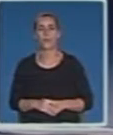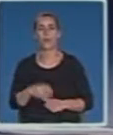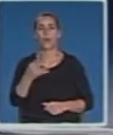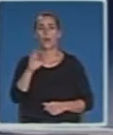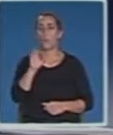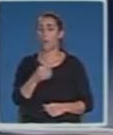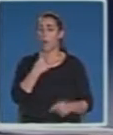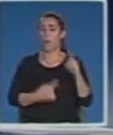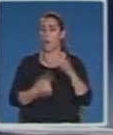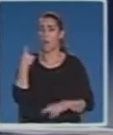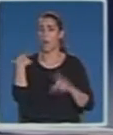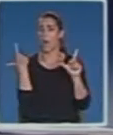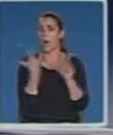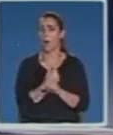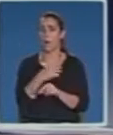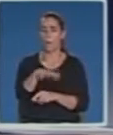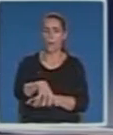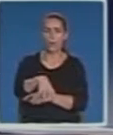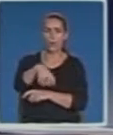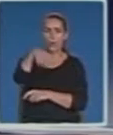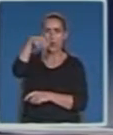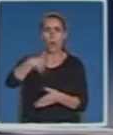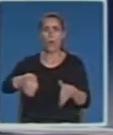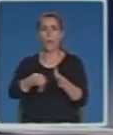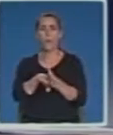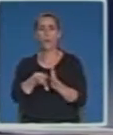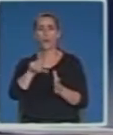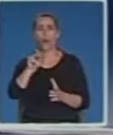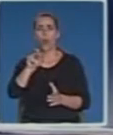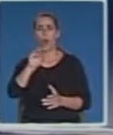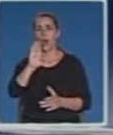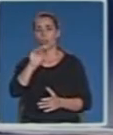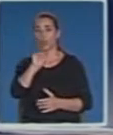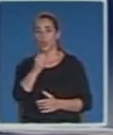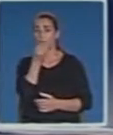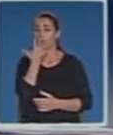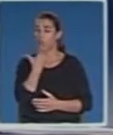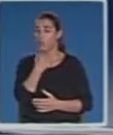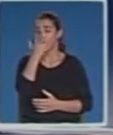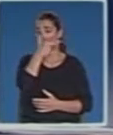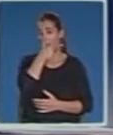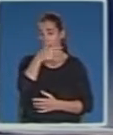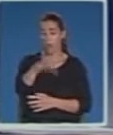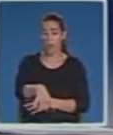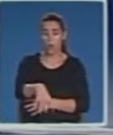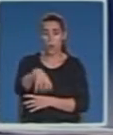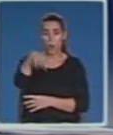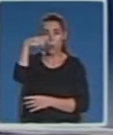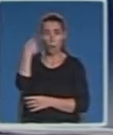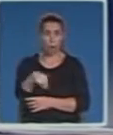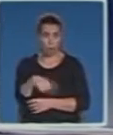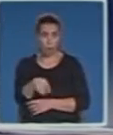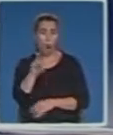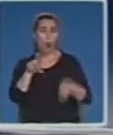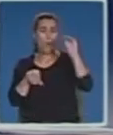Estevão reclama a aquisição de uma grua para o Porto das Lajes das Flores e lamenta que a grua que serve os pescadores no Corvo